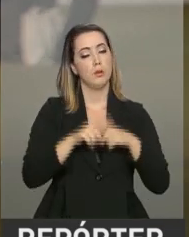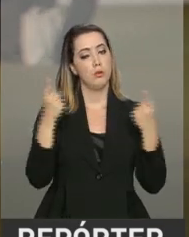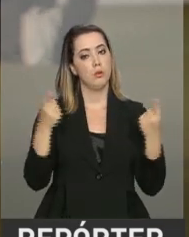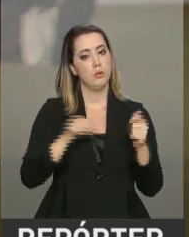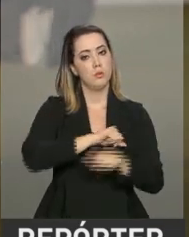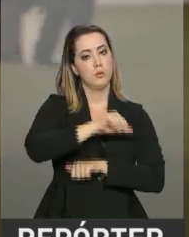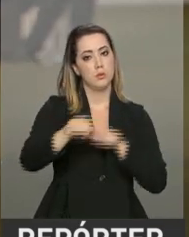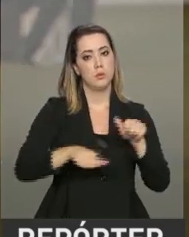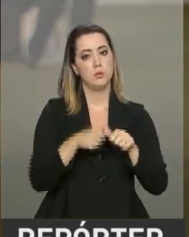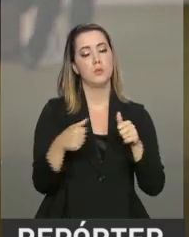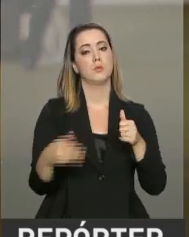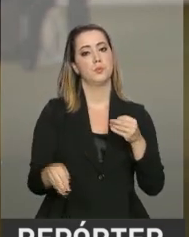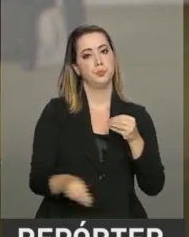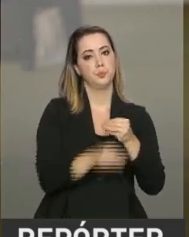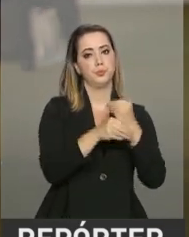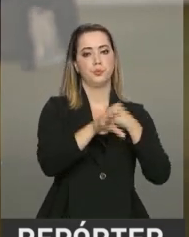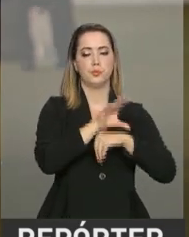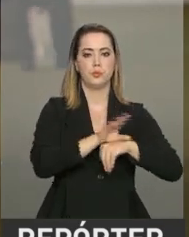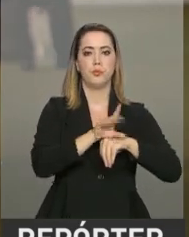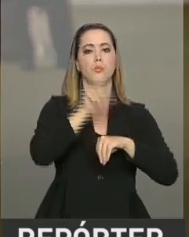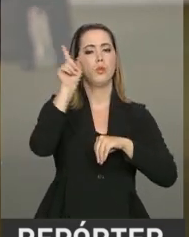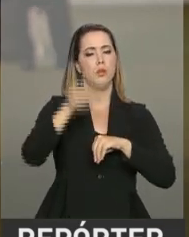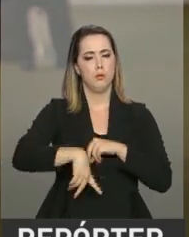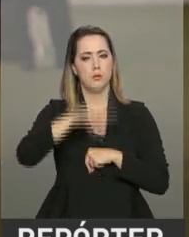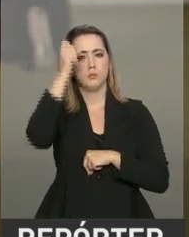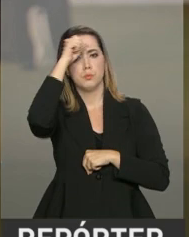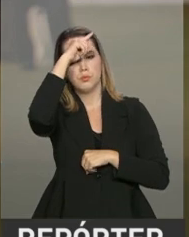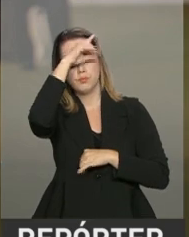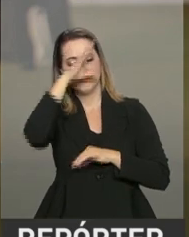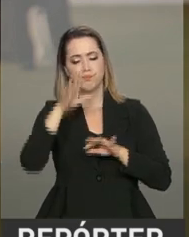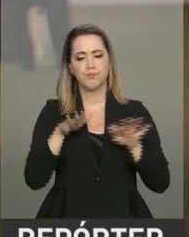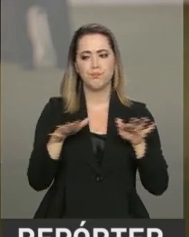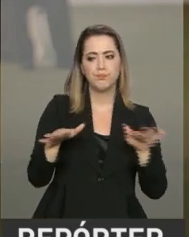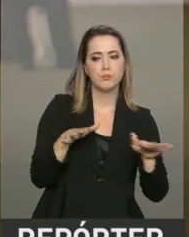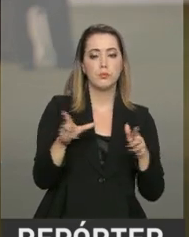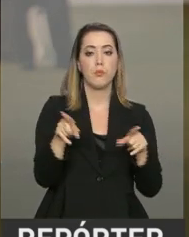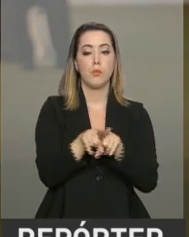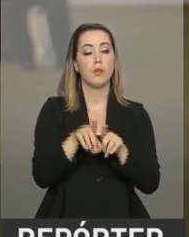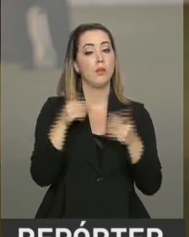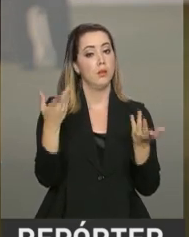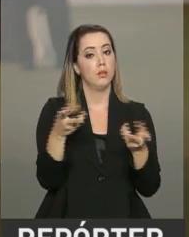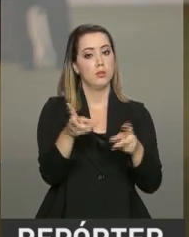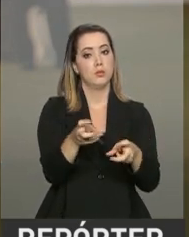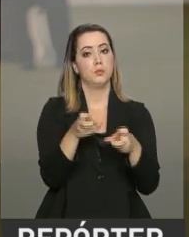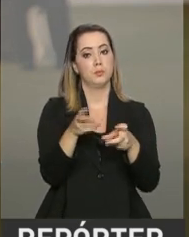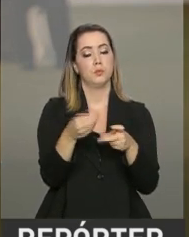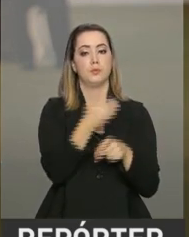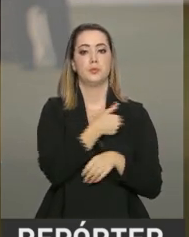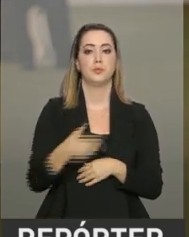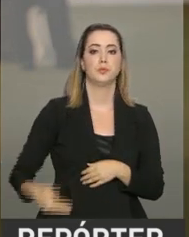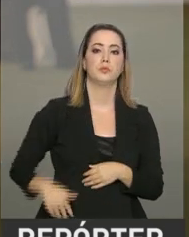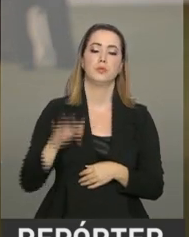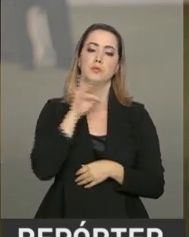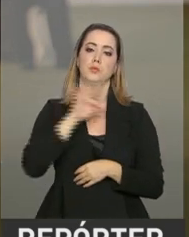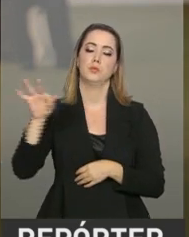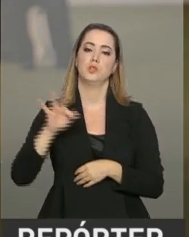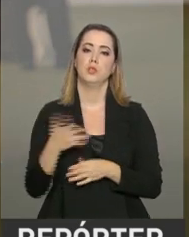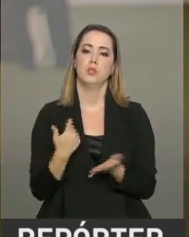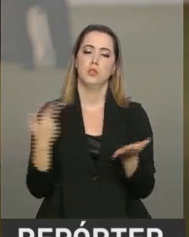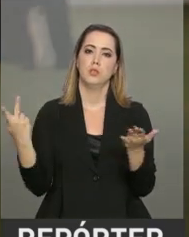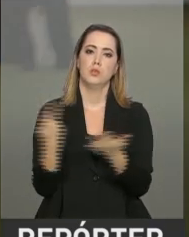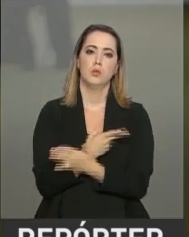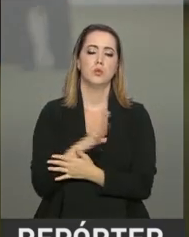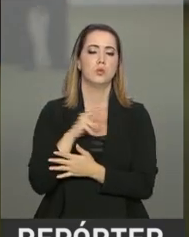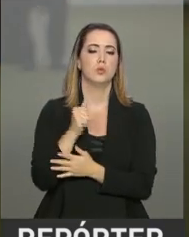o trâmite como nós estamos vendo é complexo então a previsão do governo federal é que ele se Estenda durante todo o primeiro